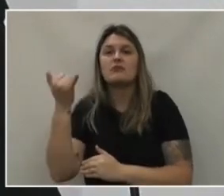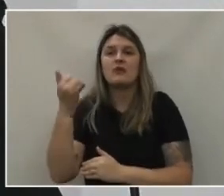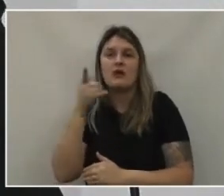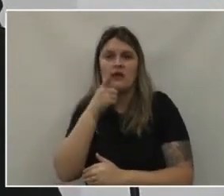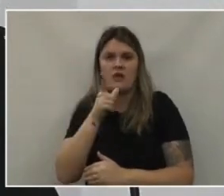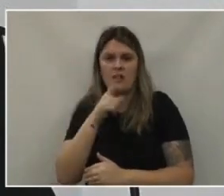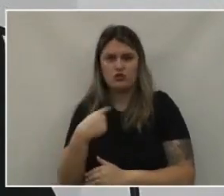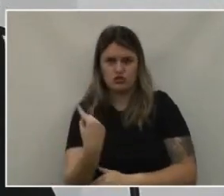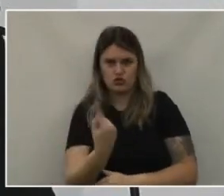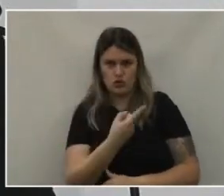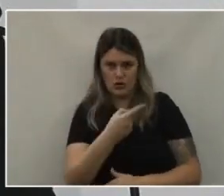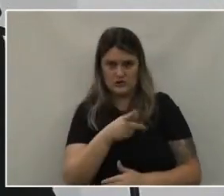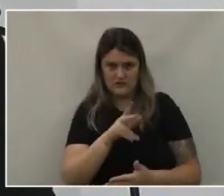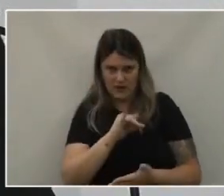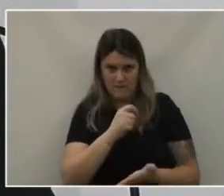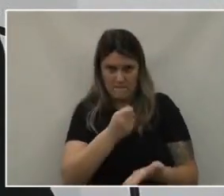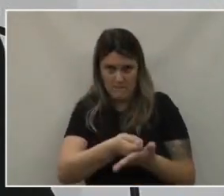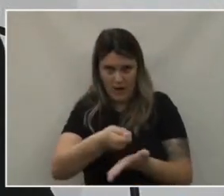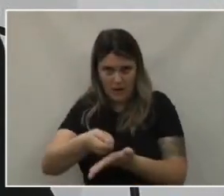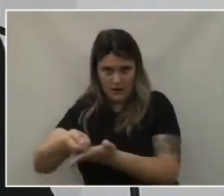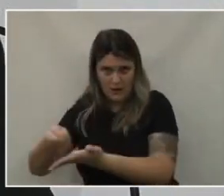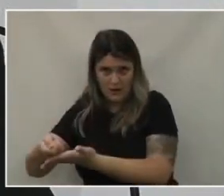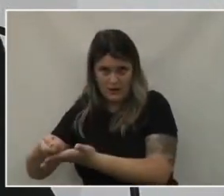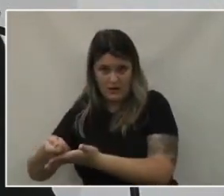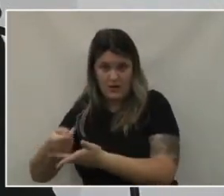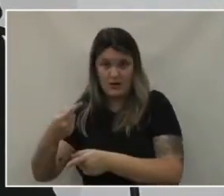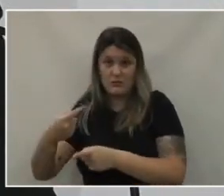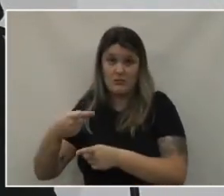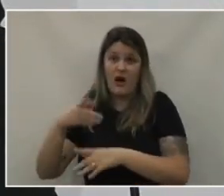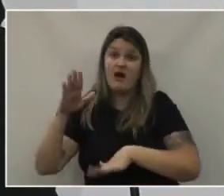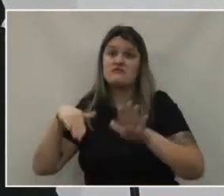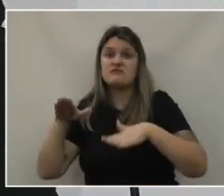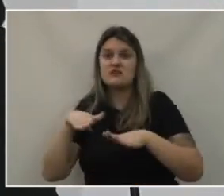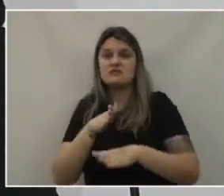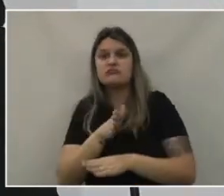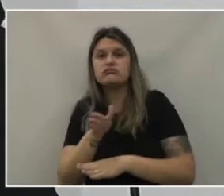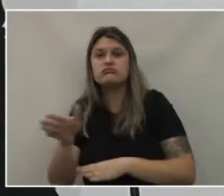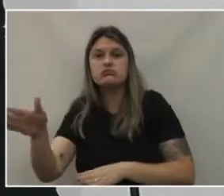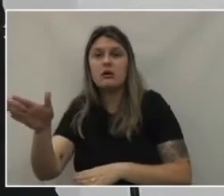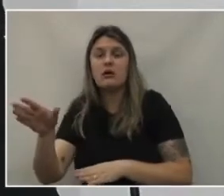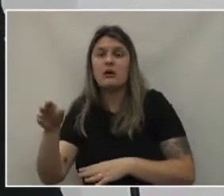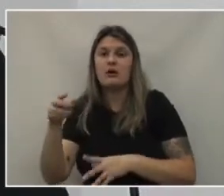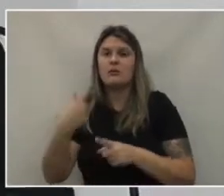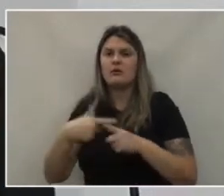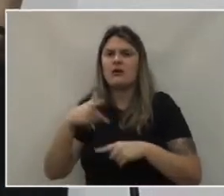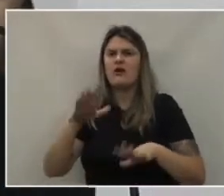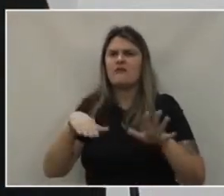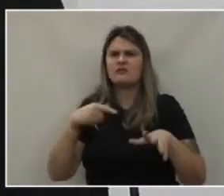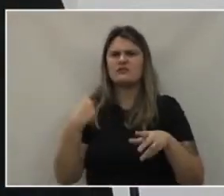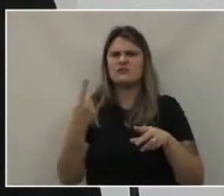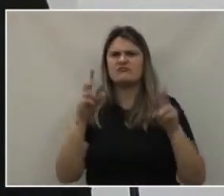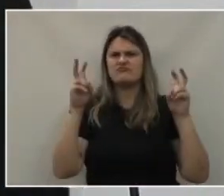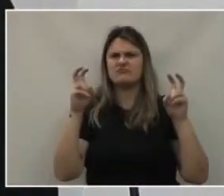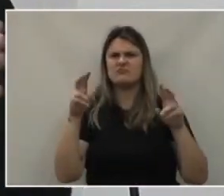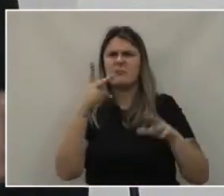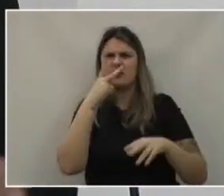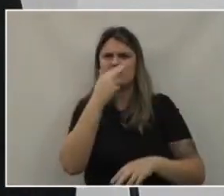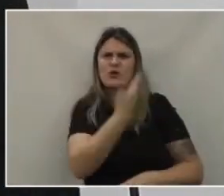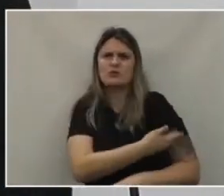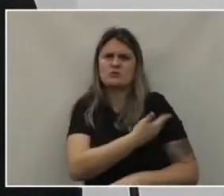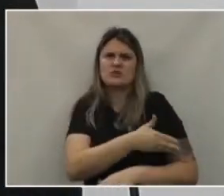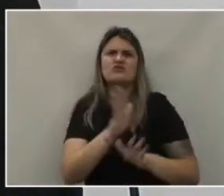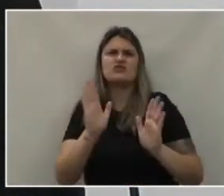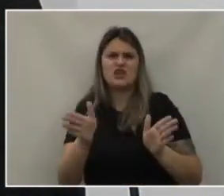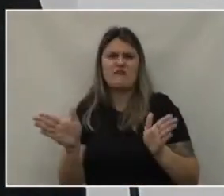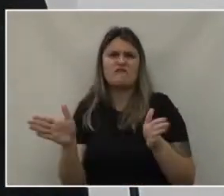É nós, munícipes, que vamos passar ali, de vez em quando, mas nós estamos, entre aspas, mal acostumados, porque ali já